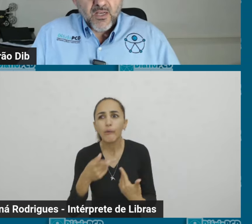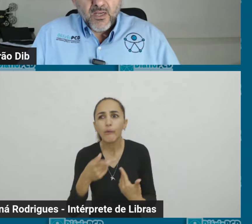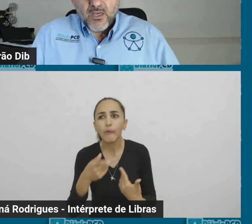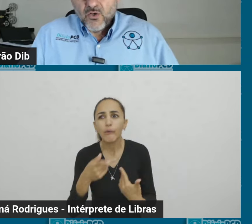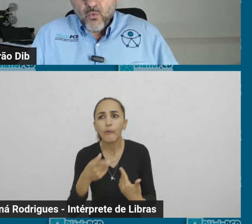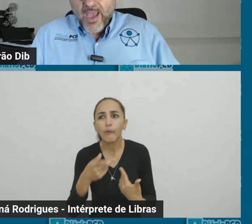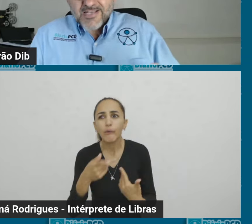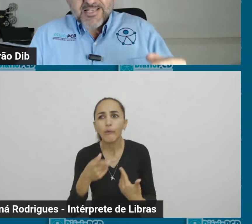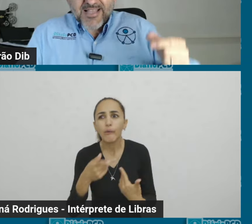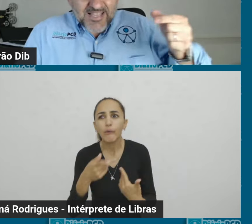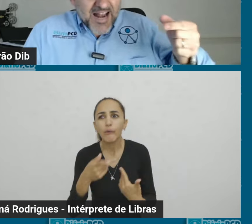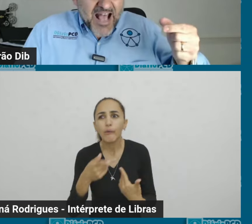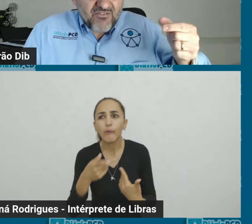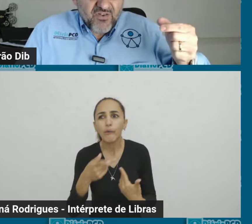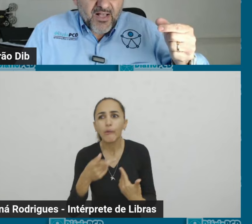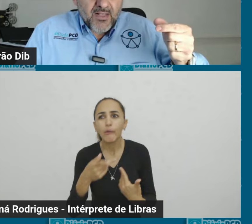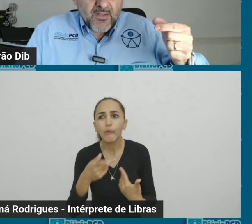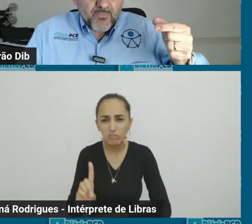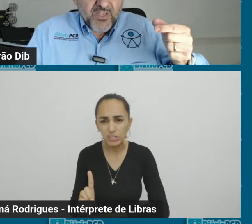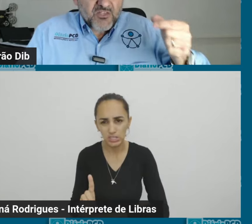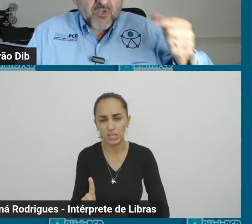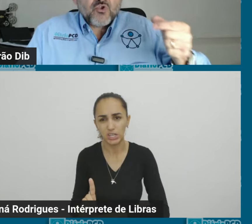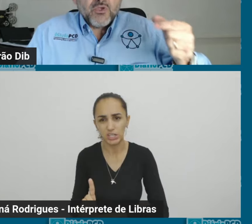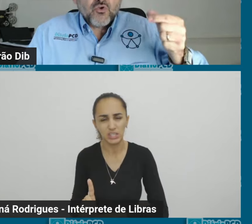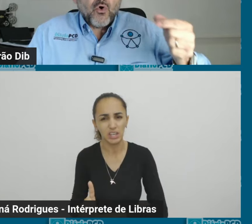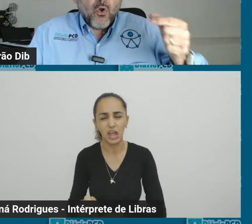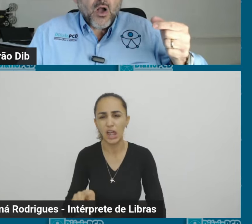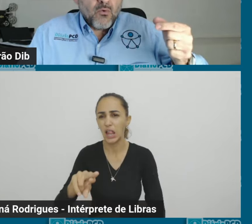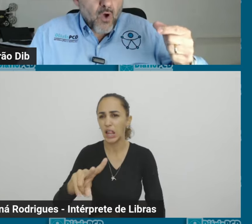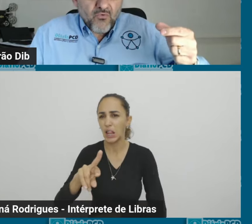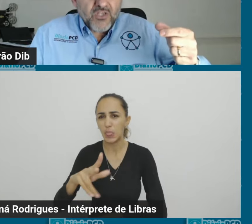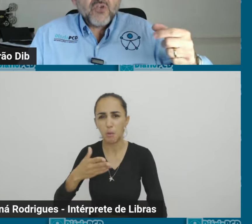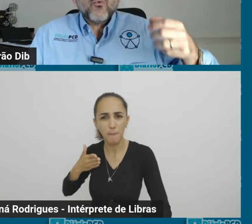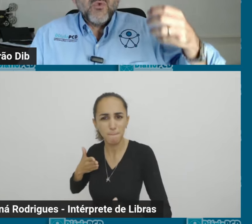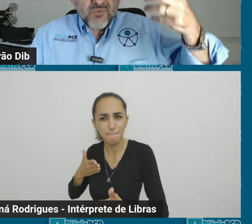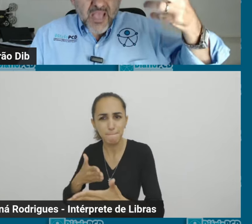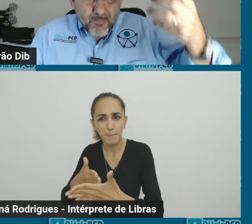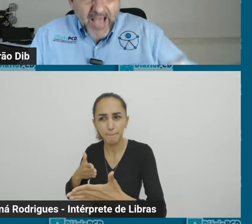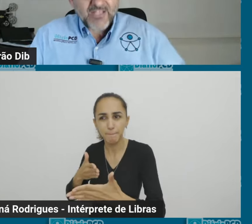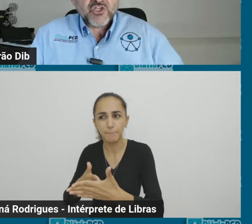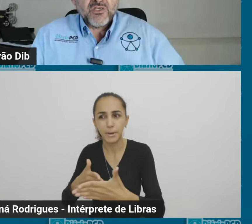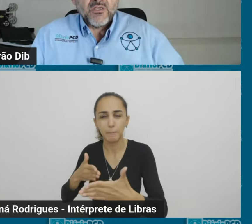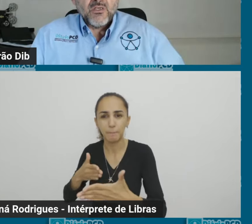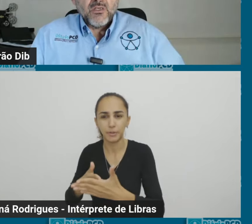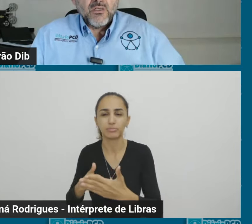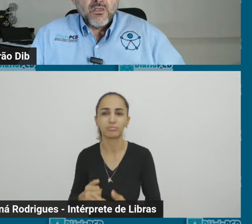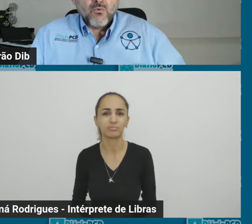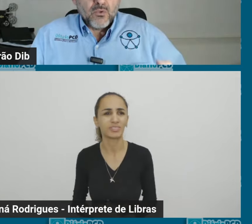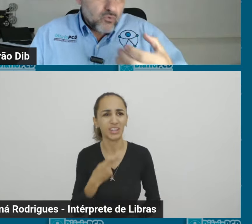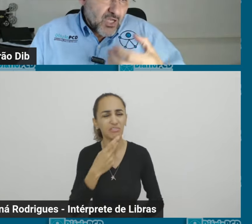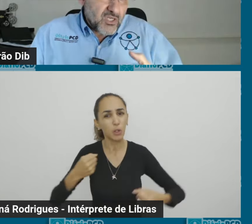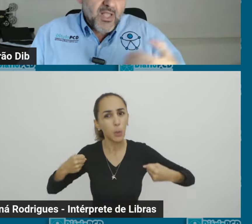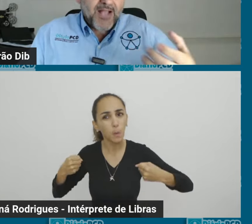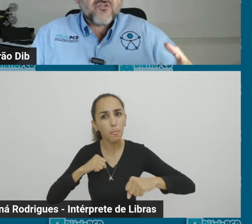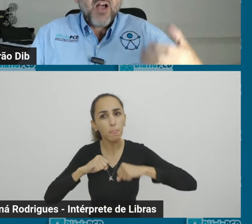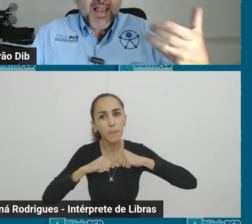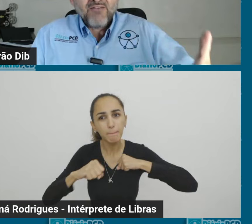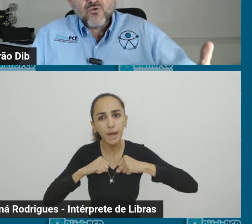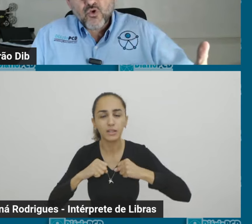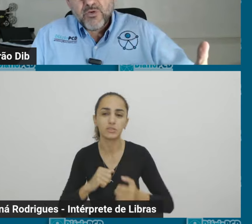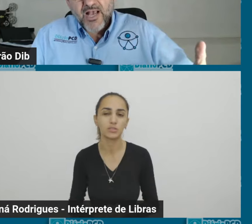deficiência não é essa trava que as pessoas colocam, como foi dito em um debate, quando os